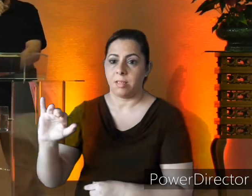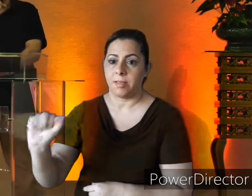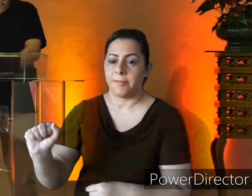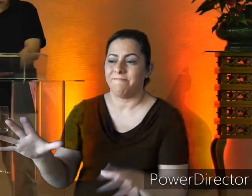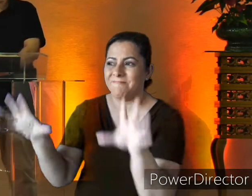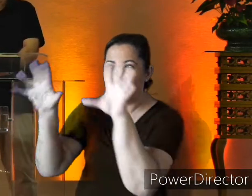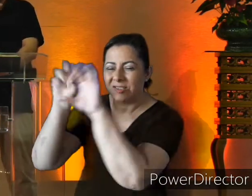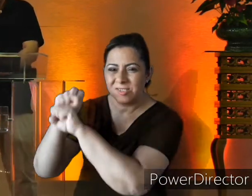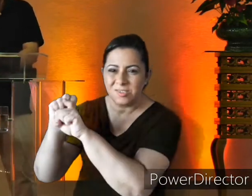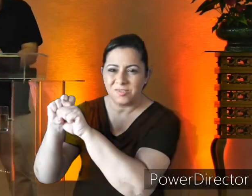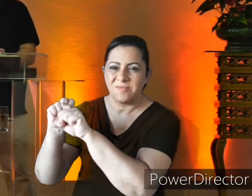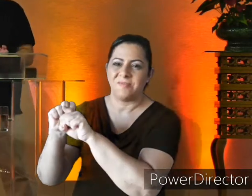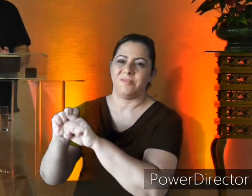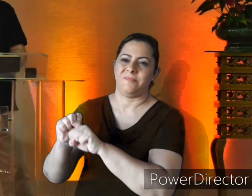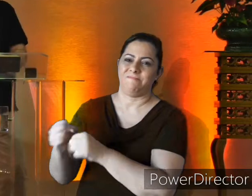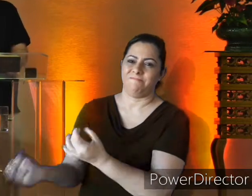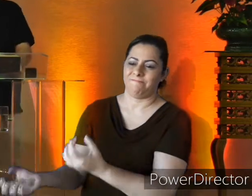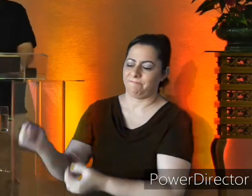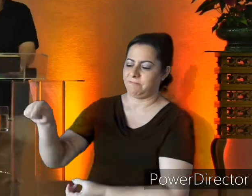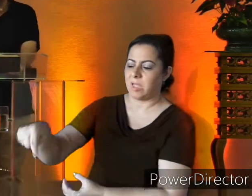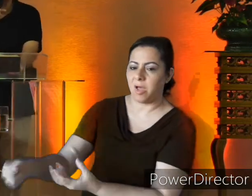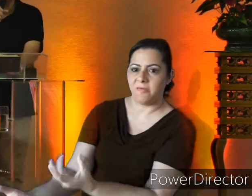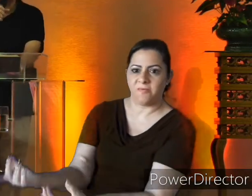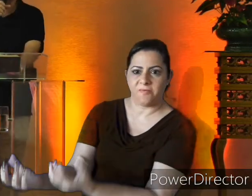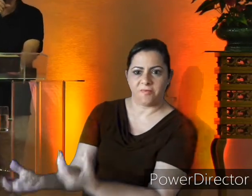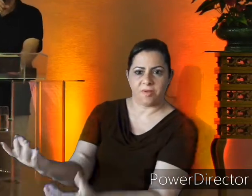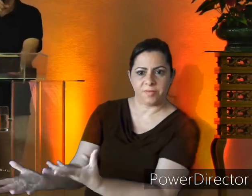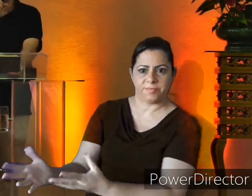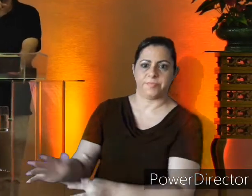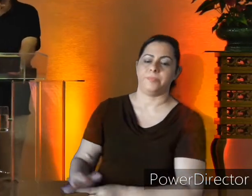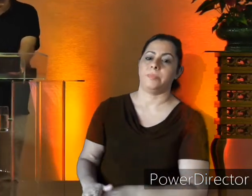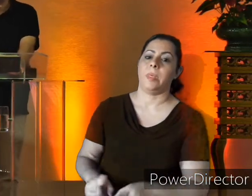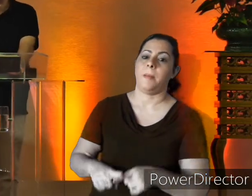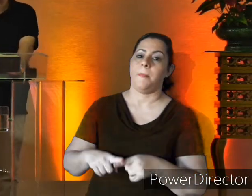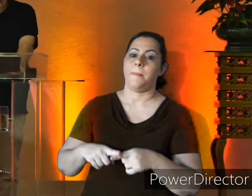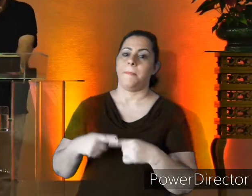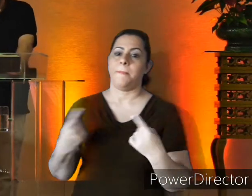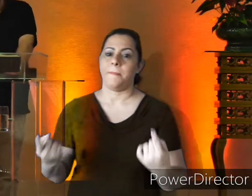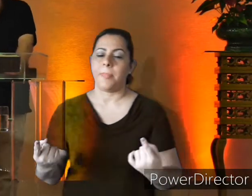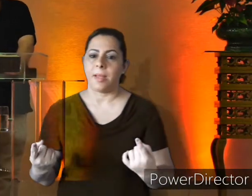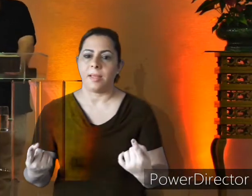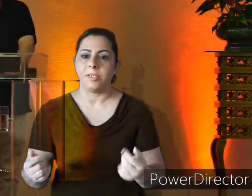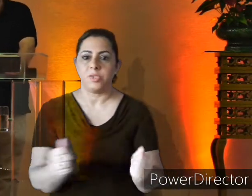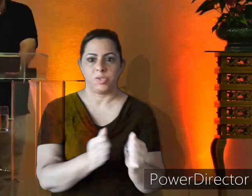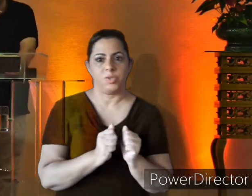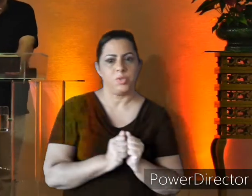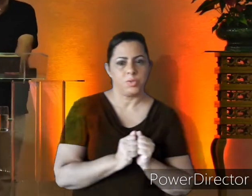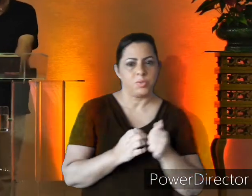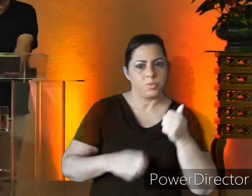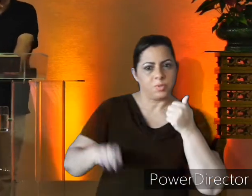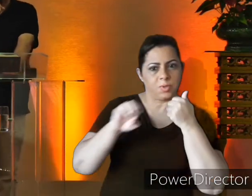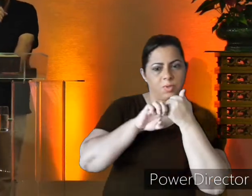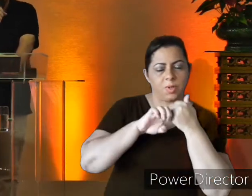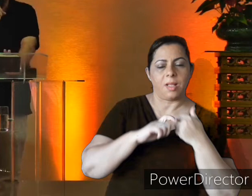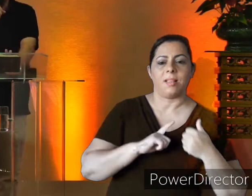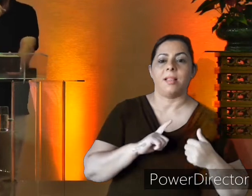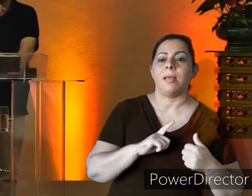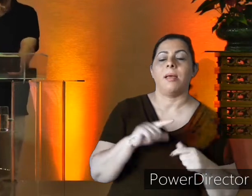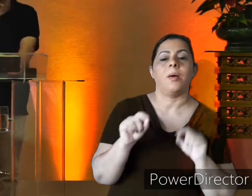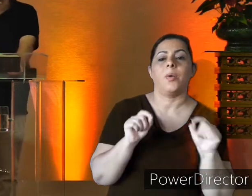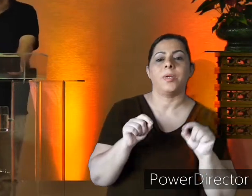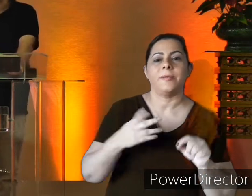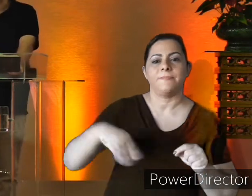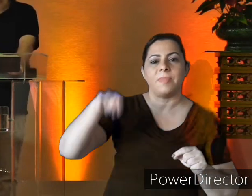estava o inferno. Mas ao redor do profeta, do homem de Deus, Eliseu, estava o exército de Deus, estavam